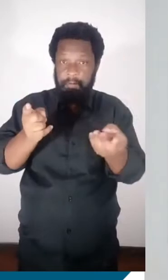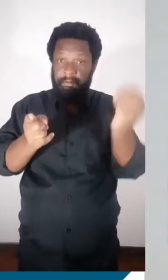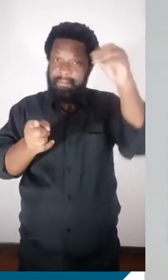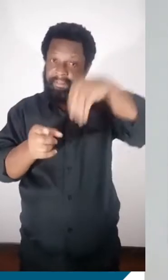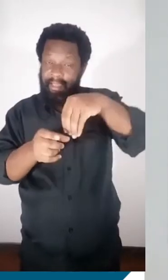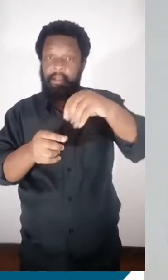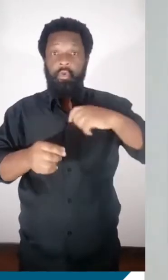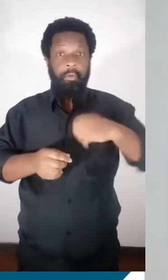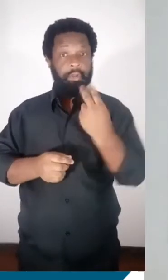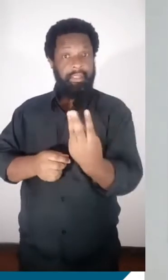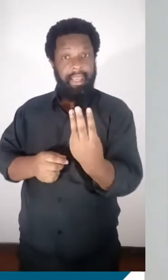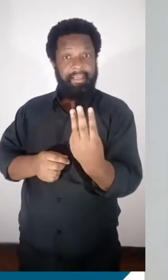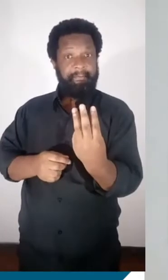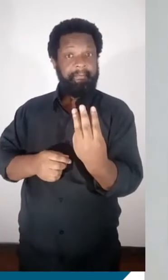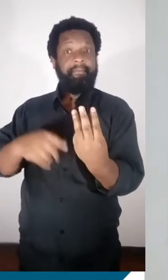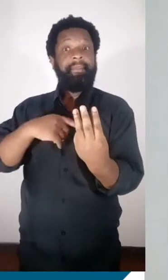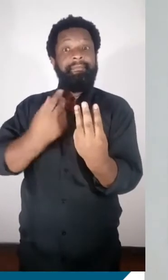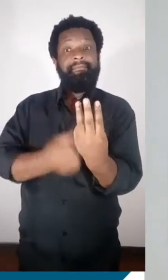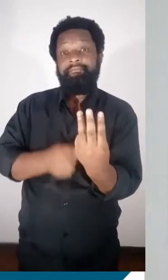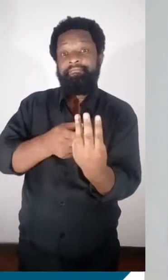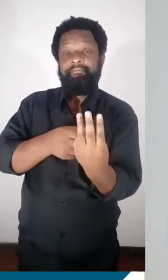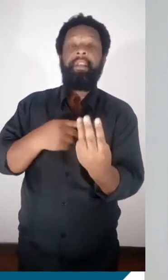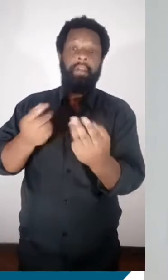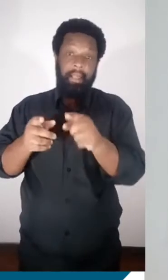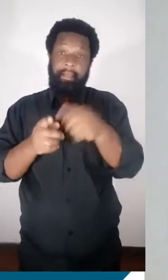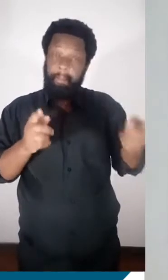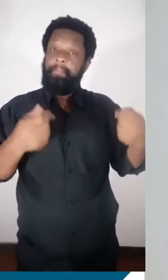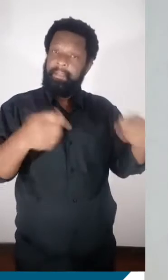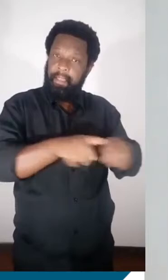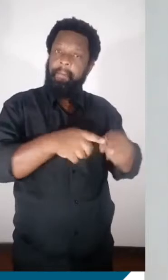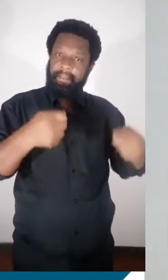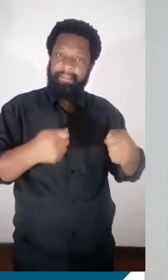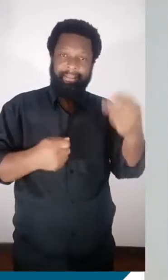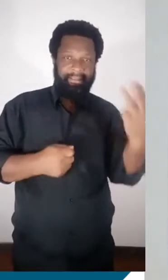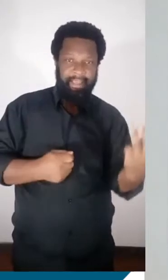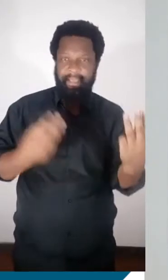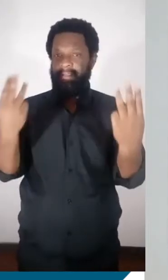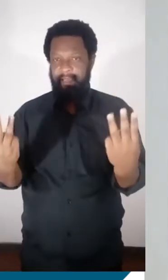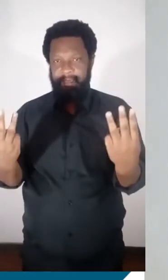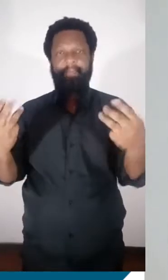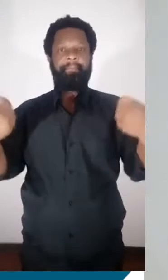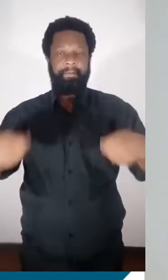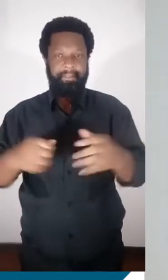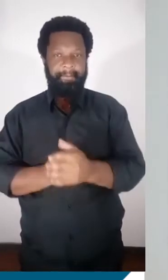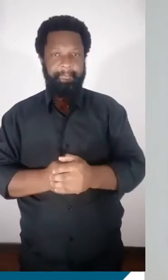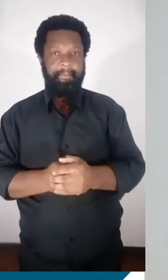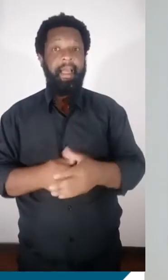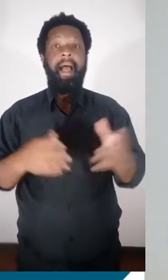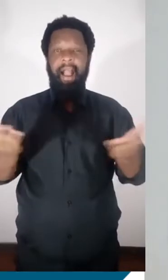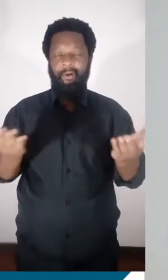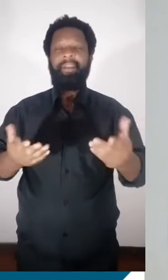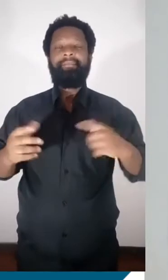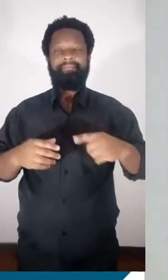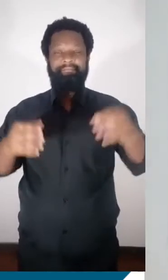parênteses com o número 3. Então eu tenho 3 hidróxidos. Então desse lado eu também preciso ter 3 hidróxidos. E aí